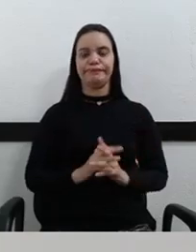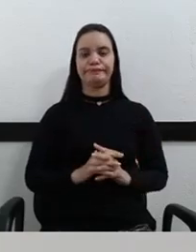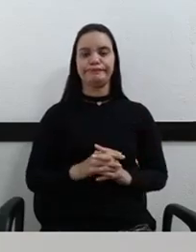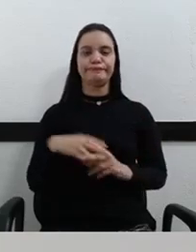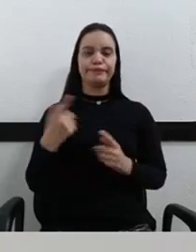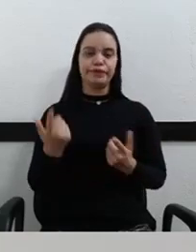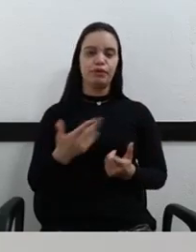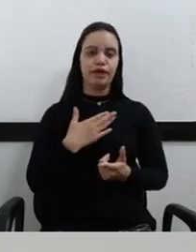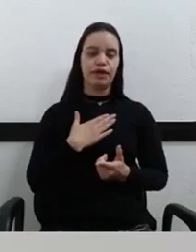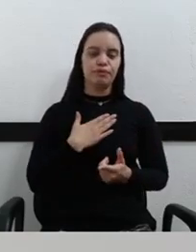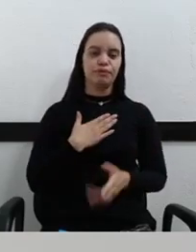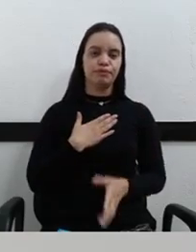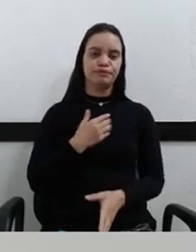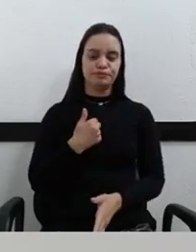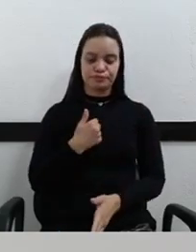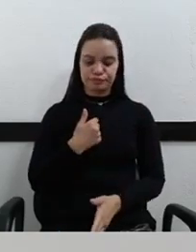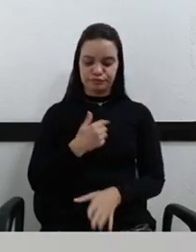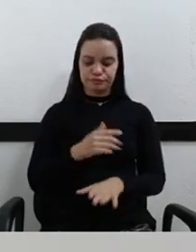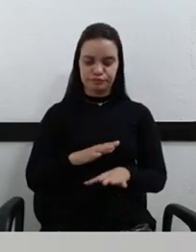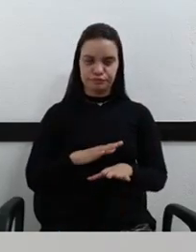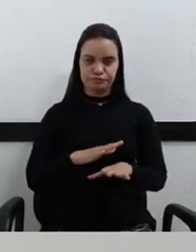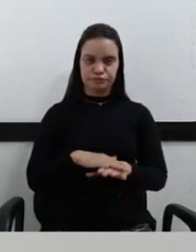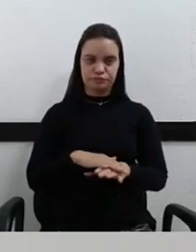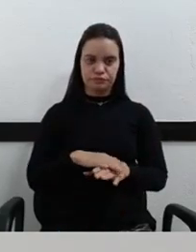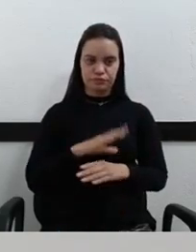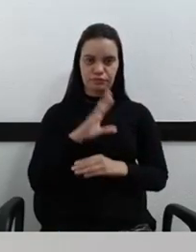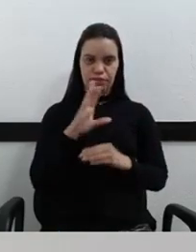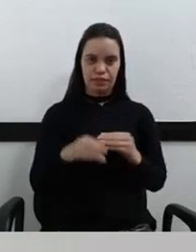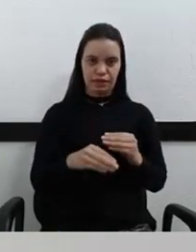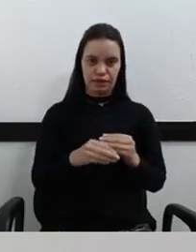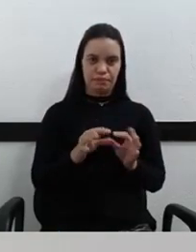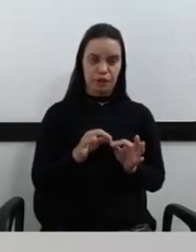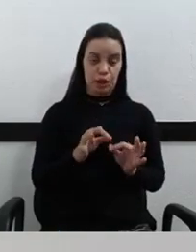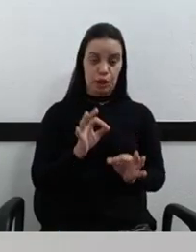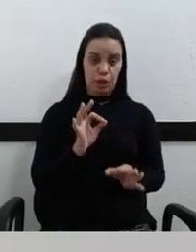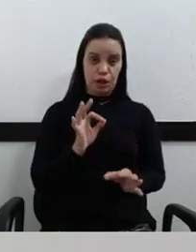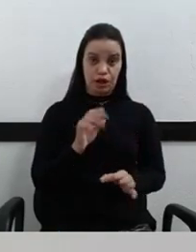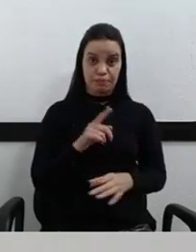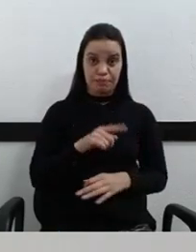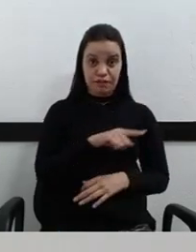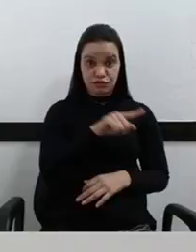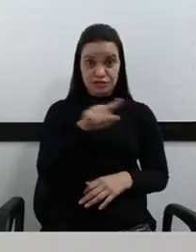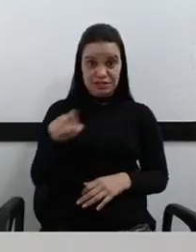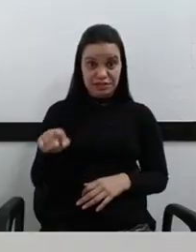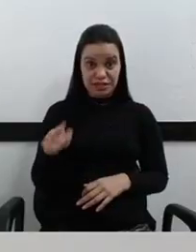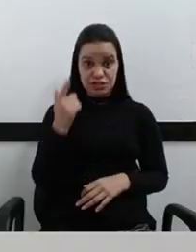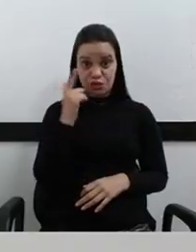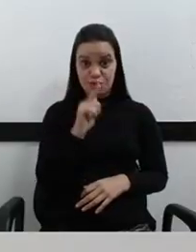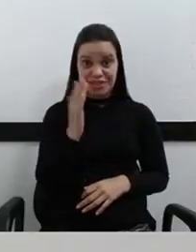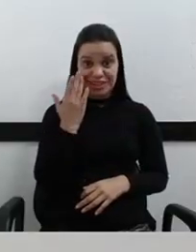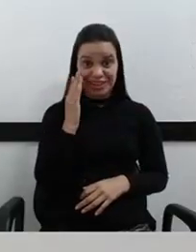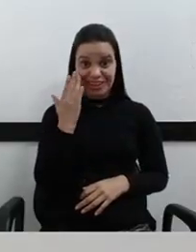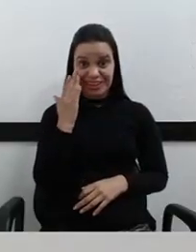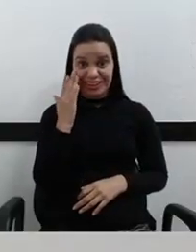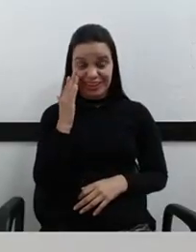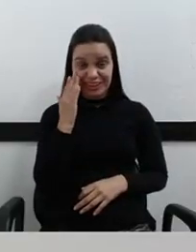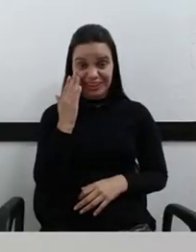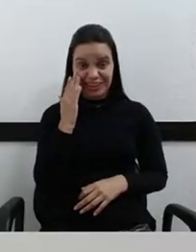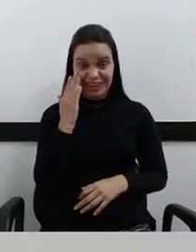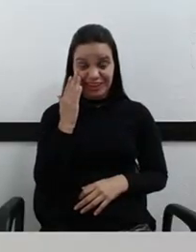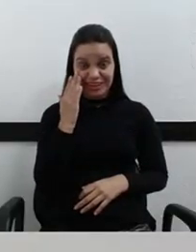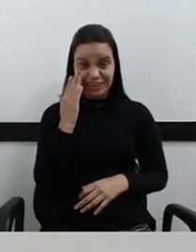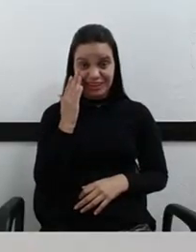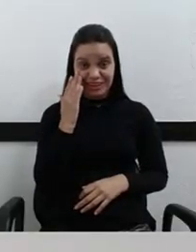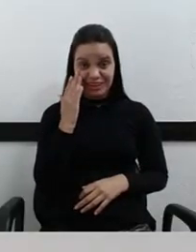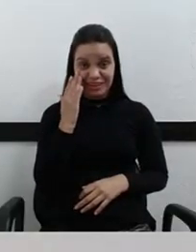Eu, então, fiz essa fala digressiva e longa para que todos entendam, para todos da carreira entenderem que isso é uma